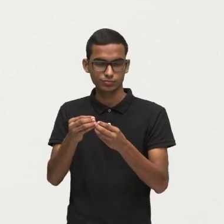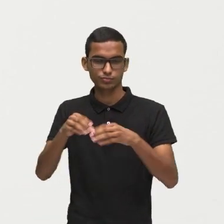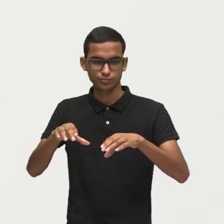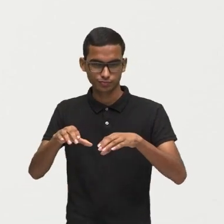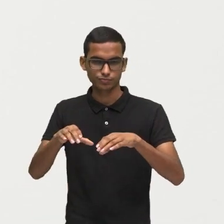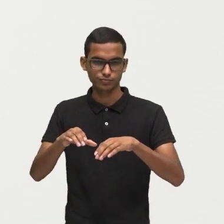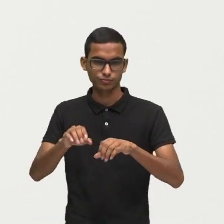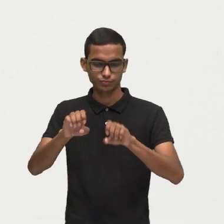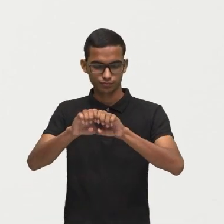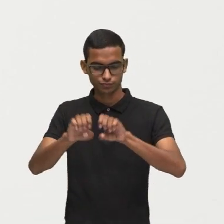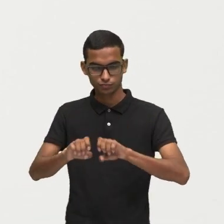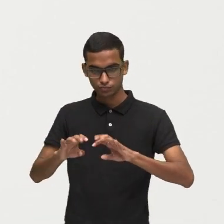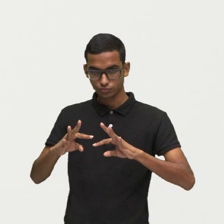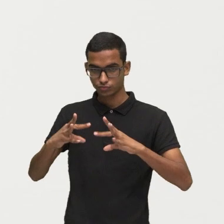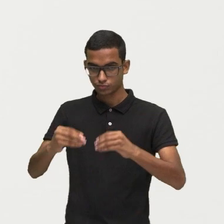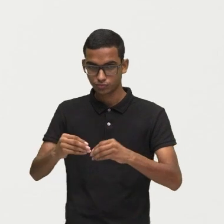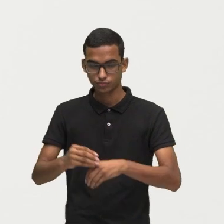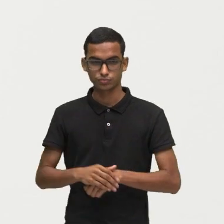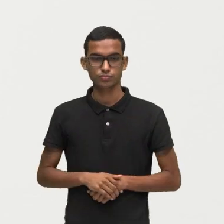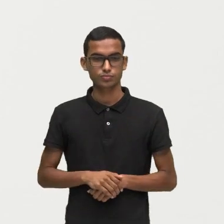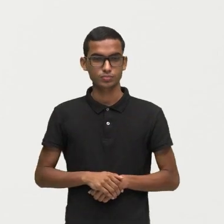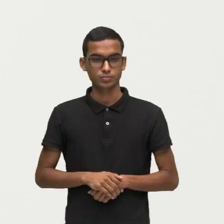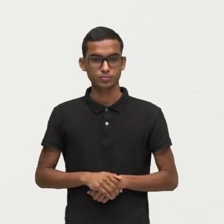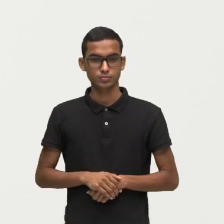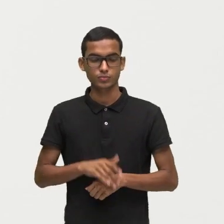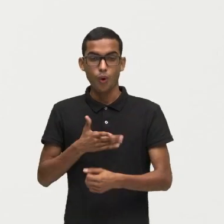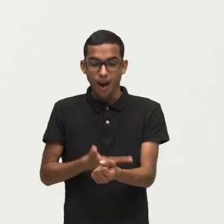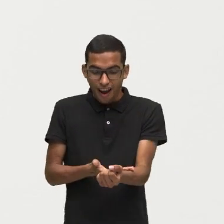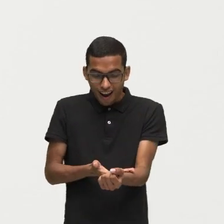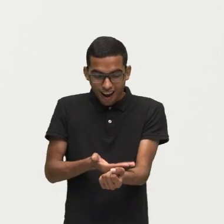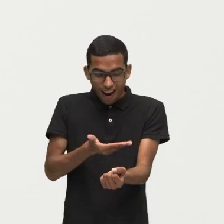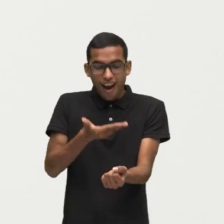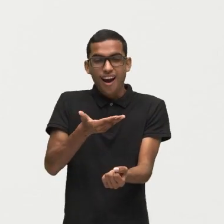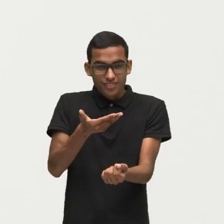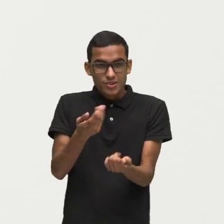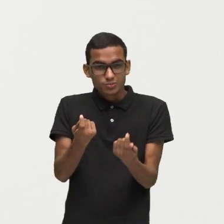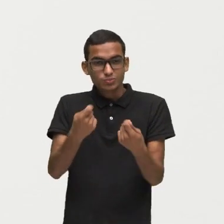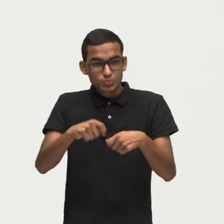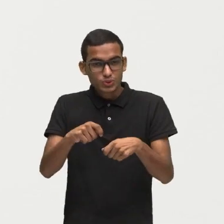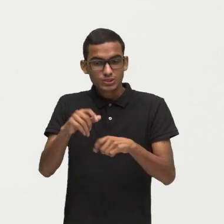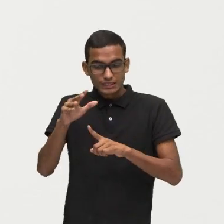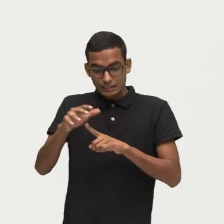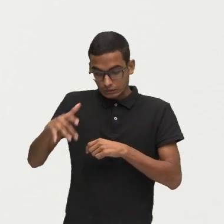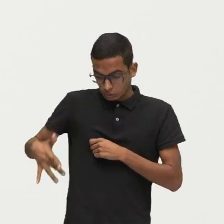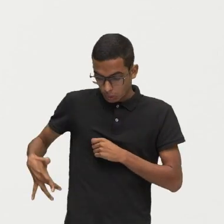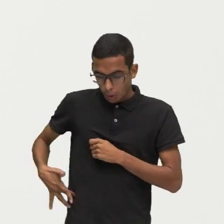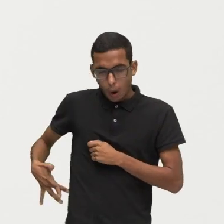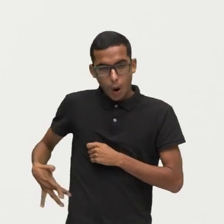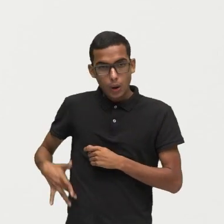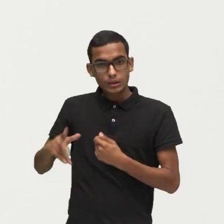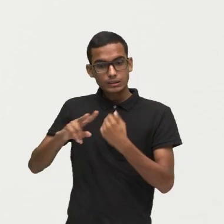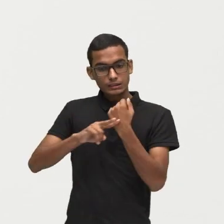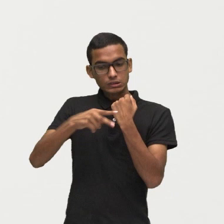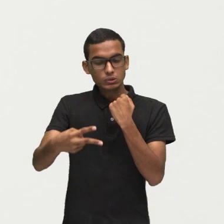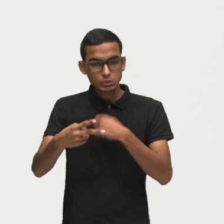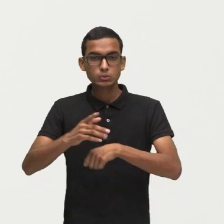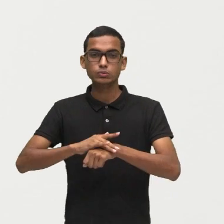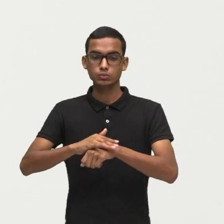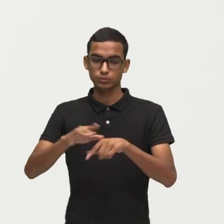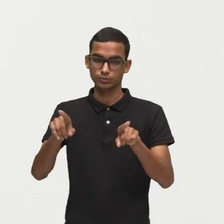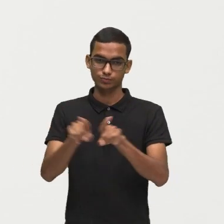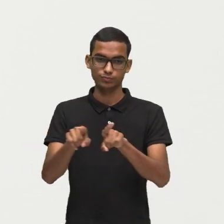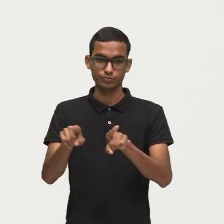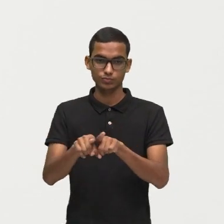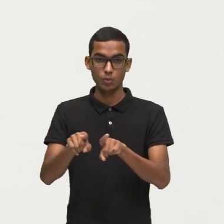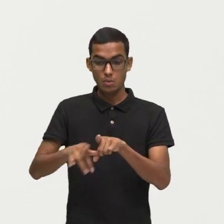estrutura. Ok? Então, a pressão arterial vai agredir os nossos rins, vai gerar outras doenças e pode levar à parada